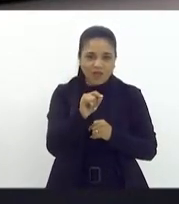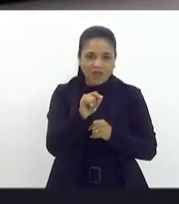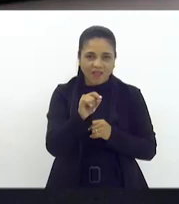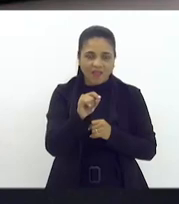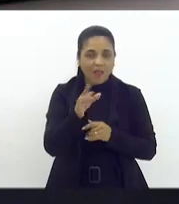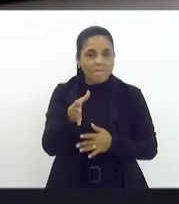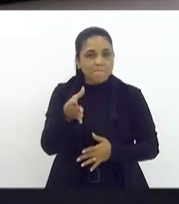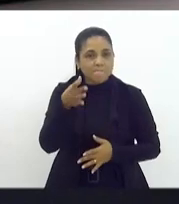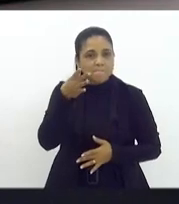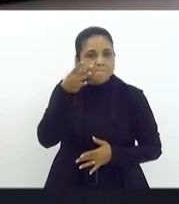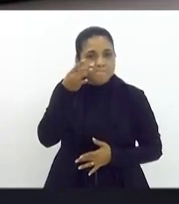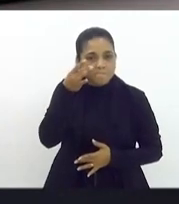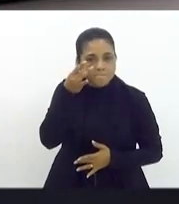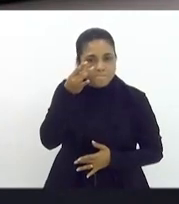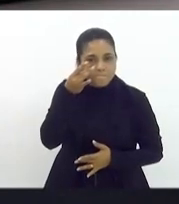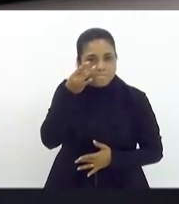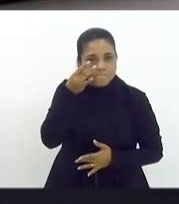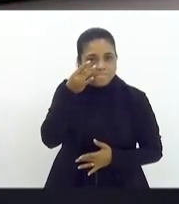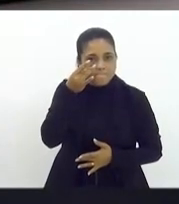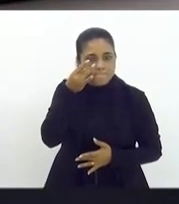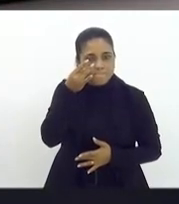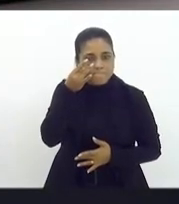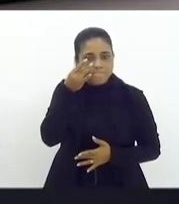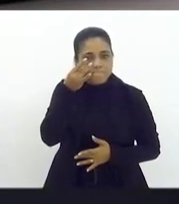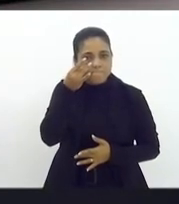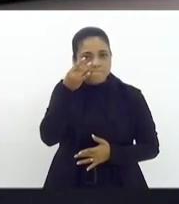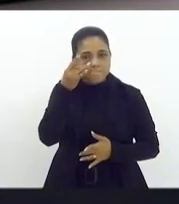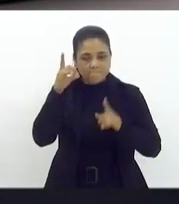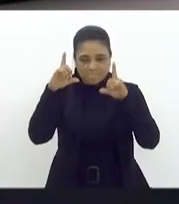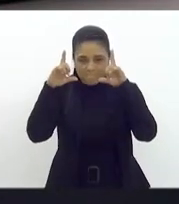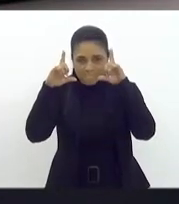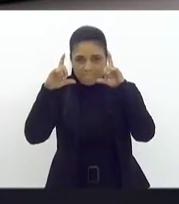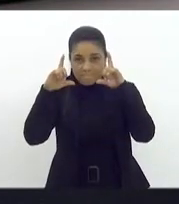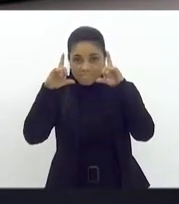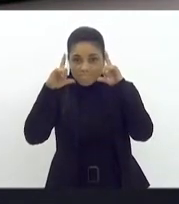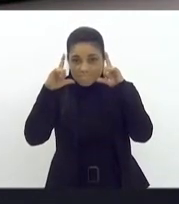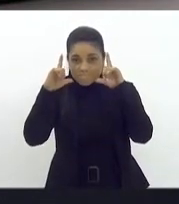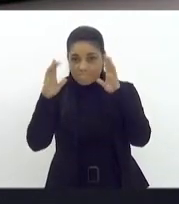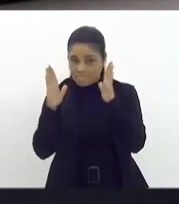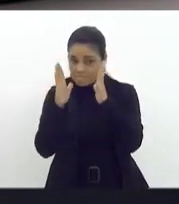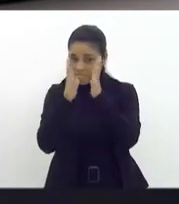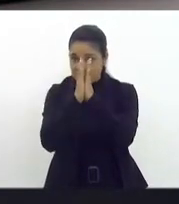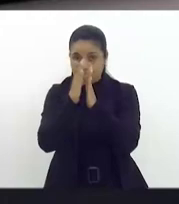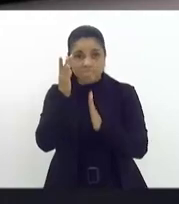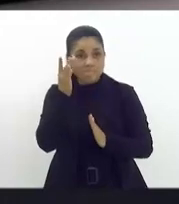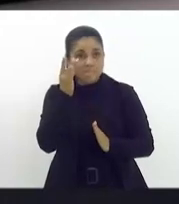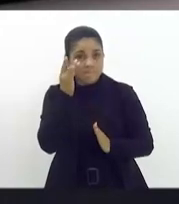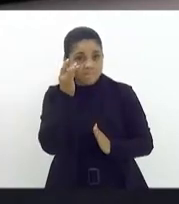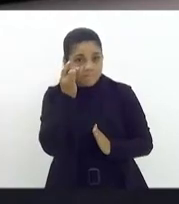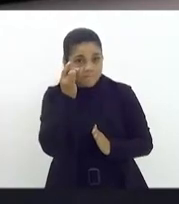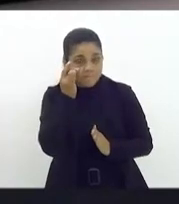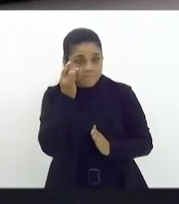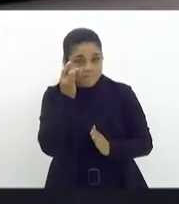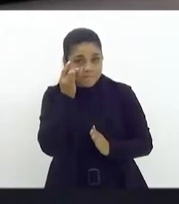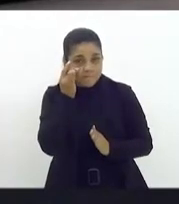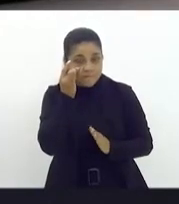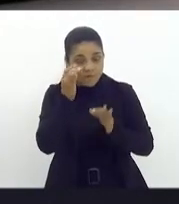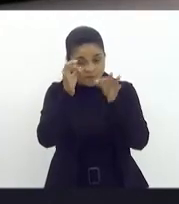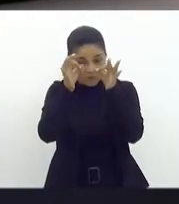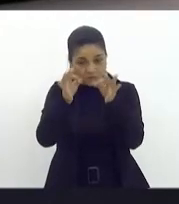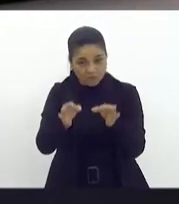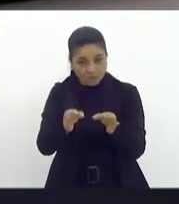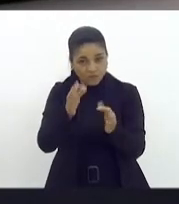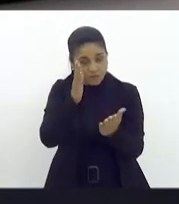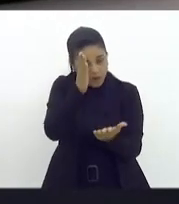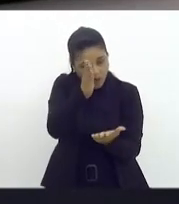presencial para o alinhamento justo eu estou falando de reconhecimento por alinhamento justo seguindo